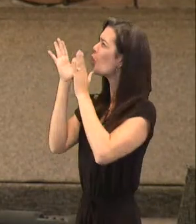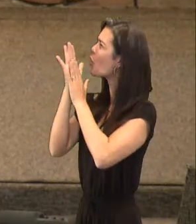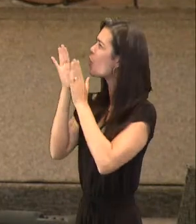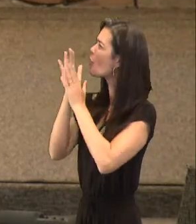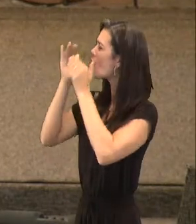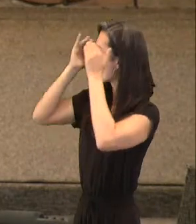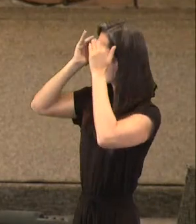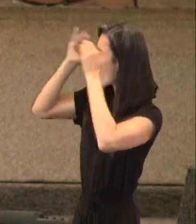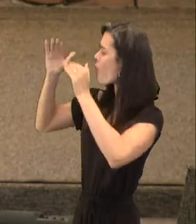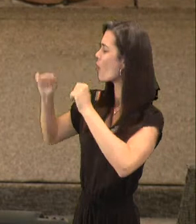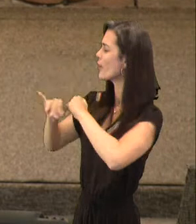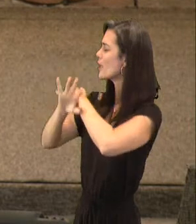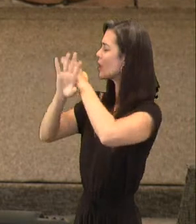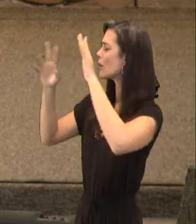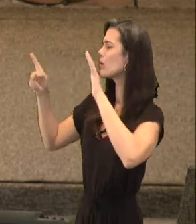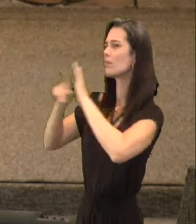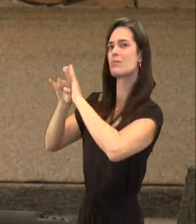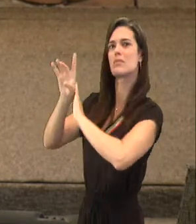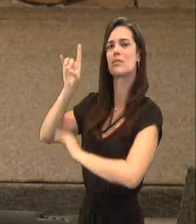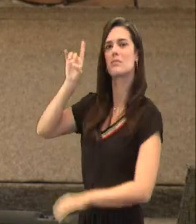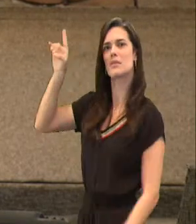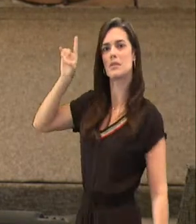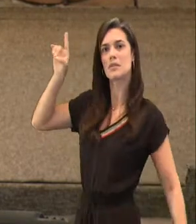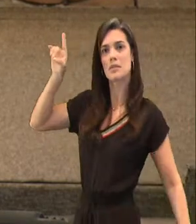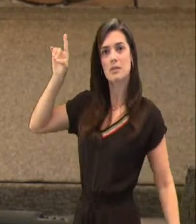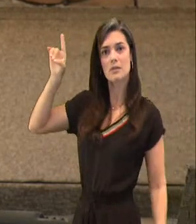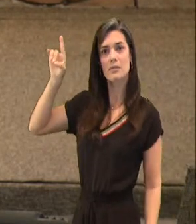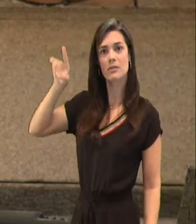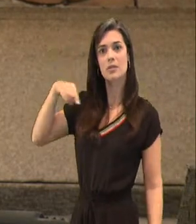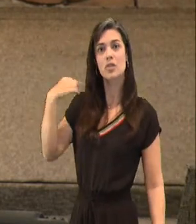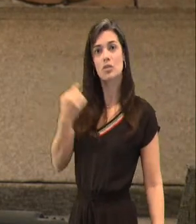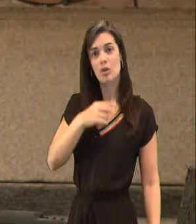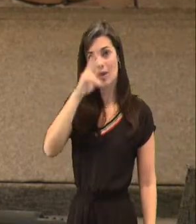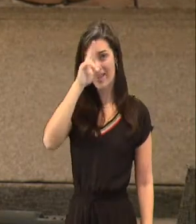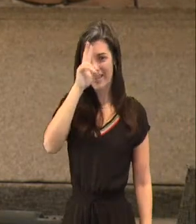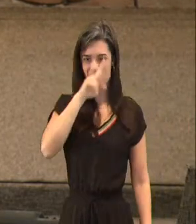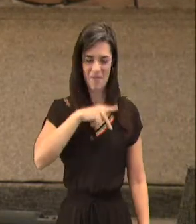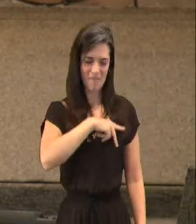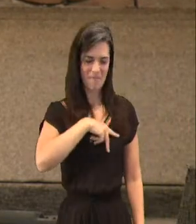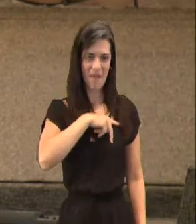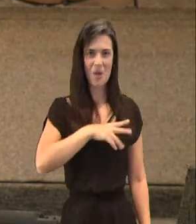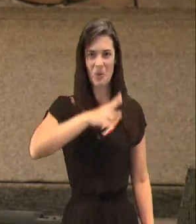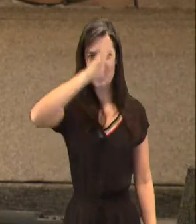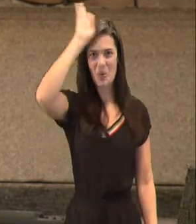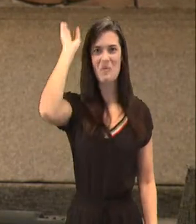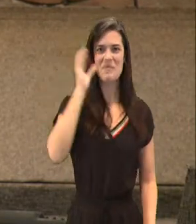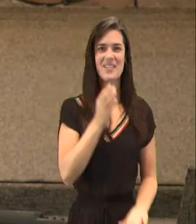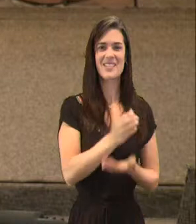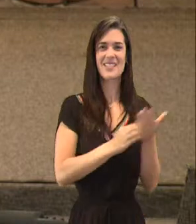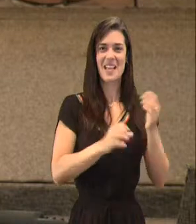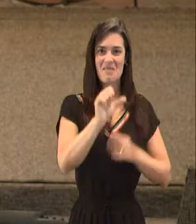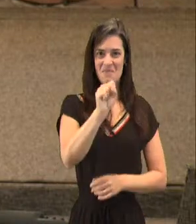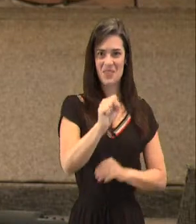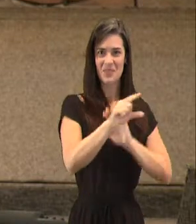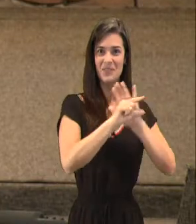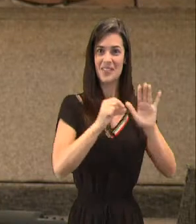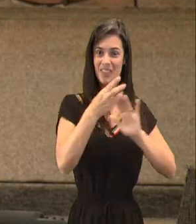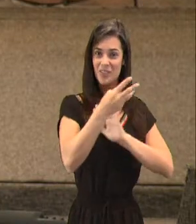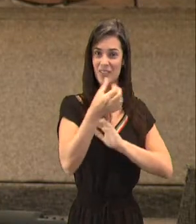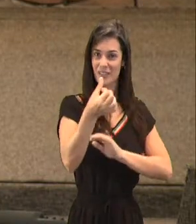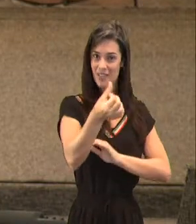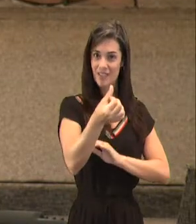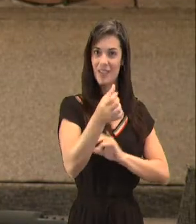toda honra e toda glória. Isso nos faz lembrar até do que Paulo escreveu aos Romanos, capítulo 8, no verso 36,